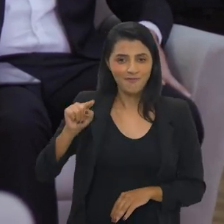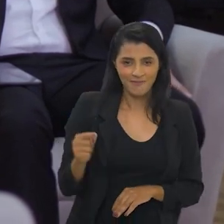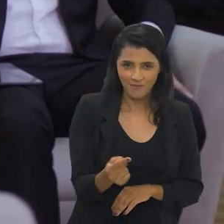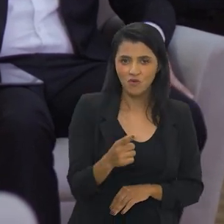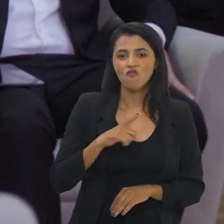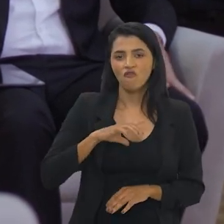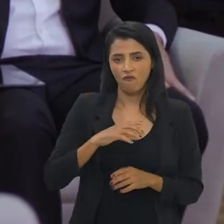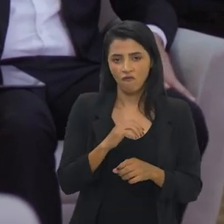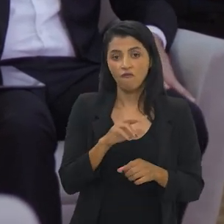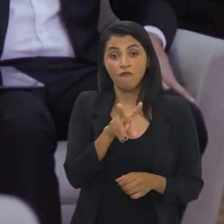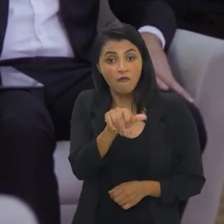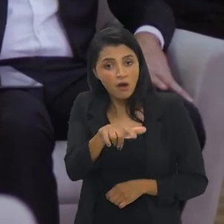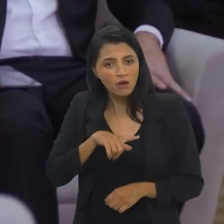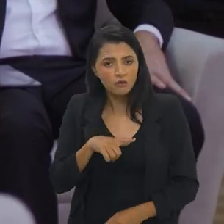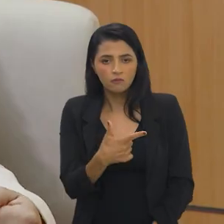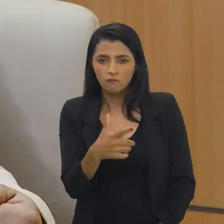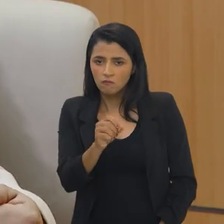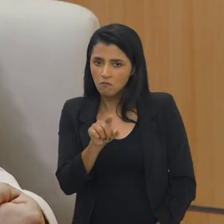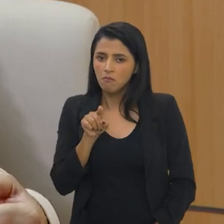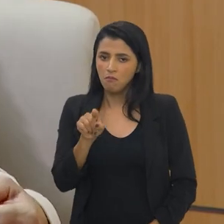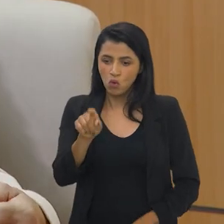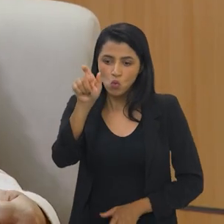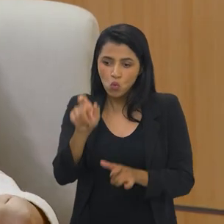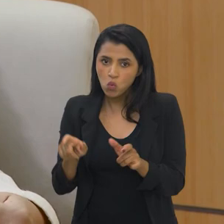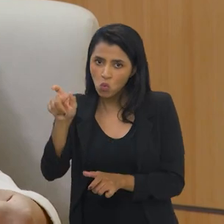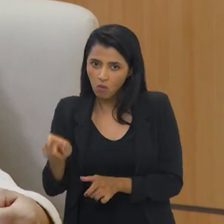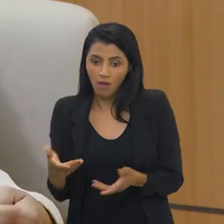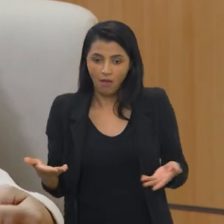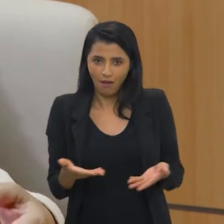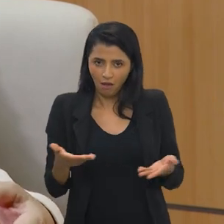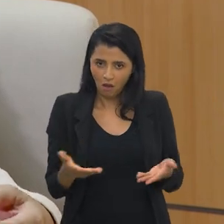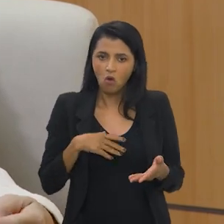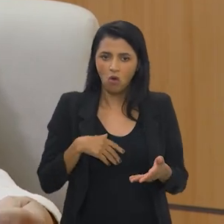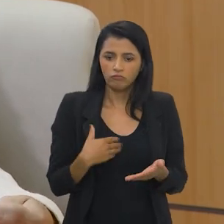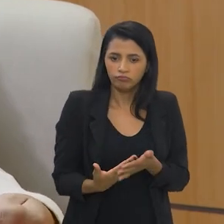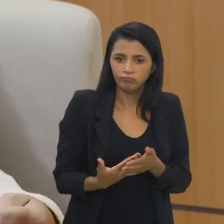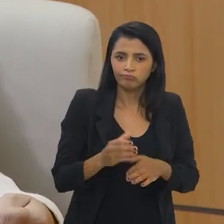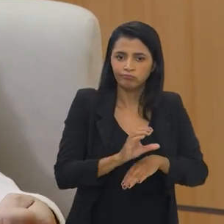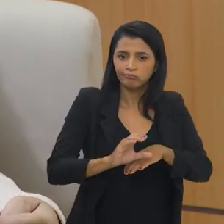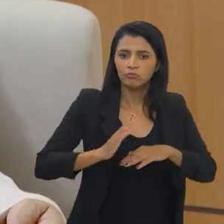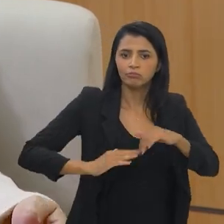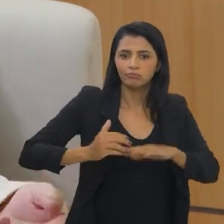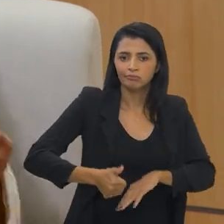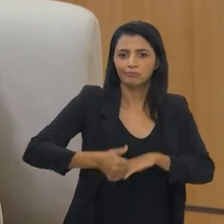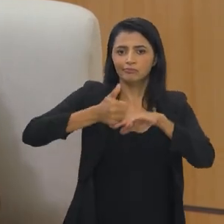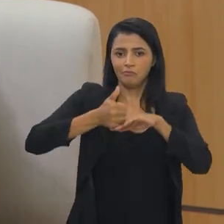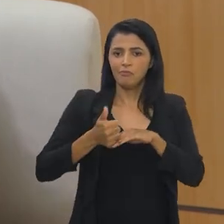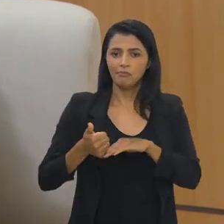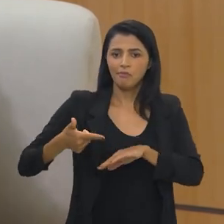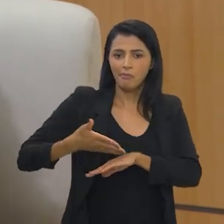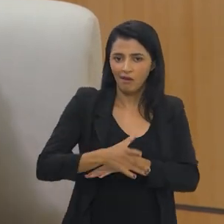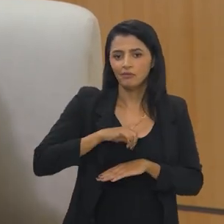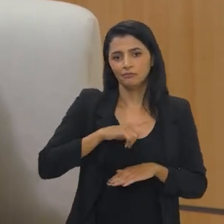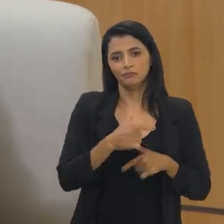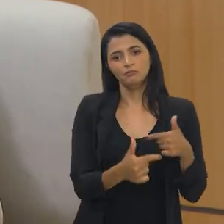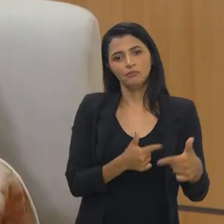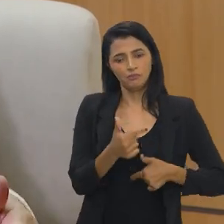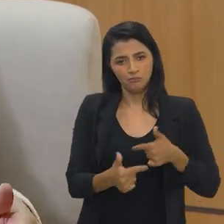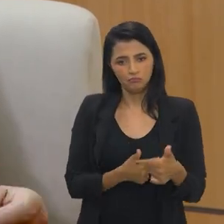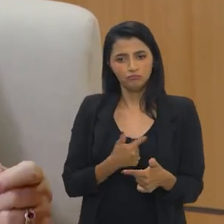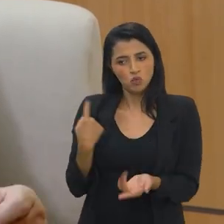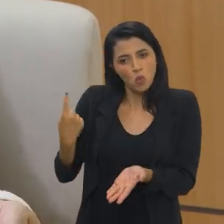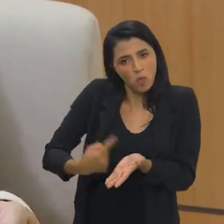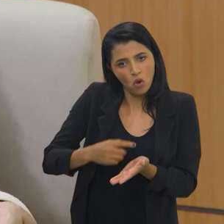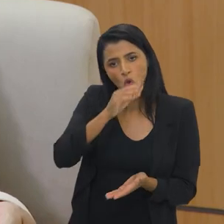nós vamos ter esse ano 20 mil mulheres ainda sendo qualificada para o mercado de trabalho e nós pactuamos com